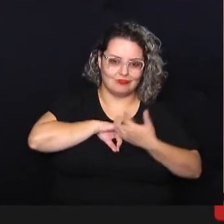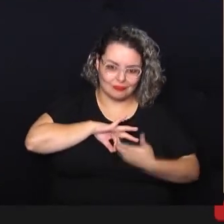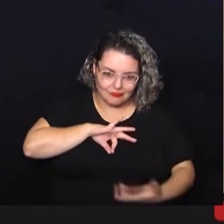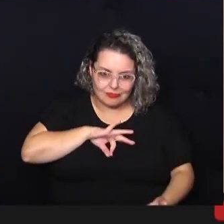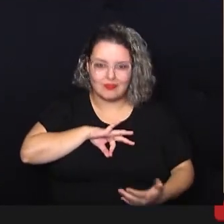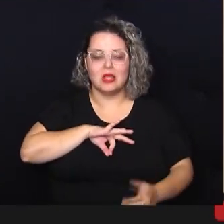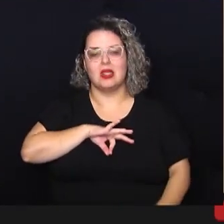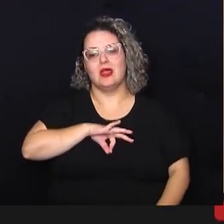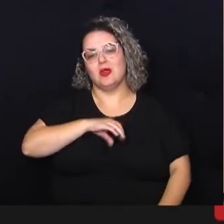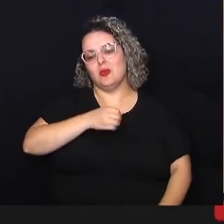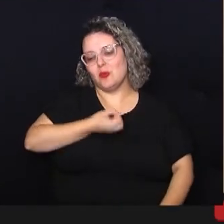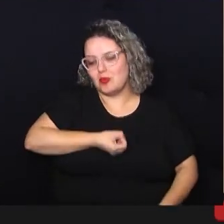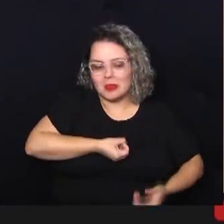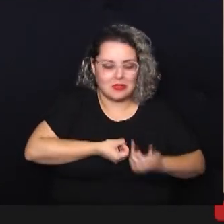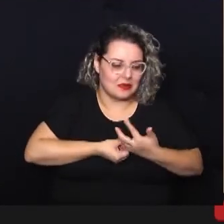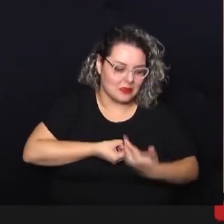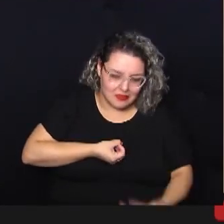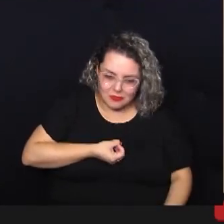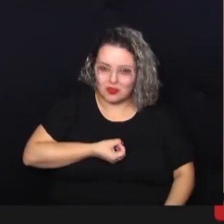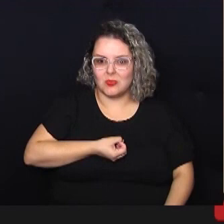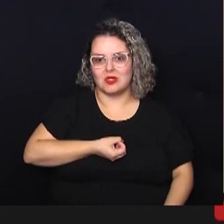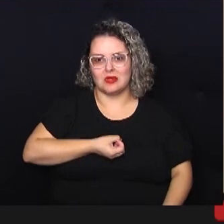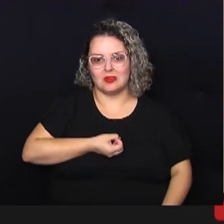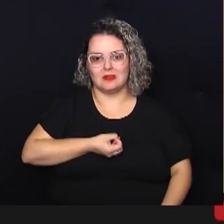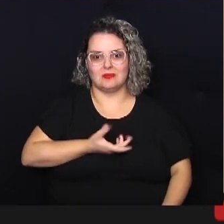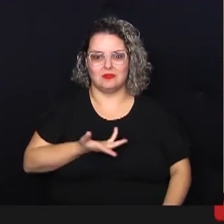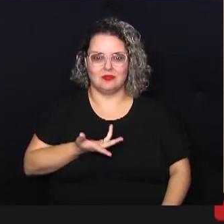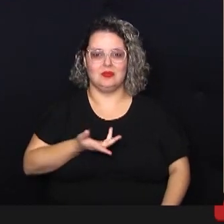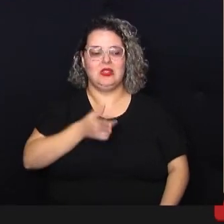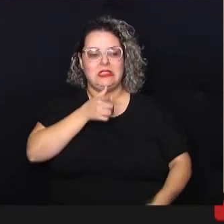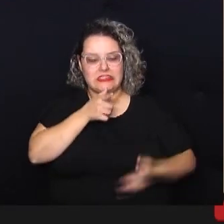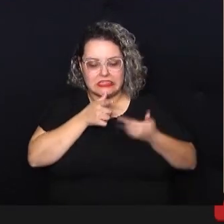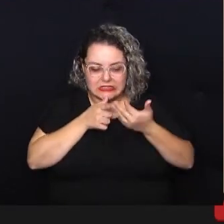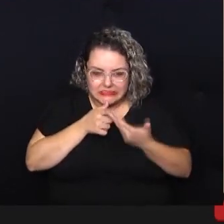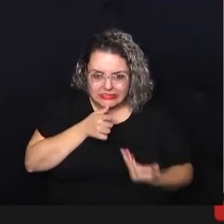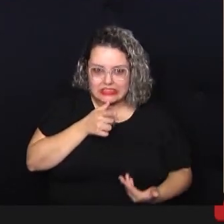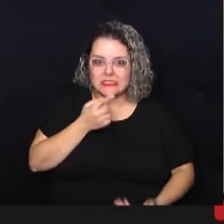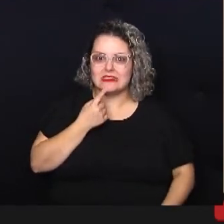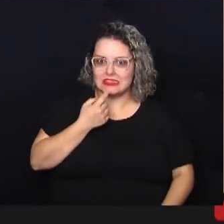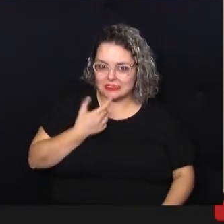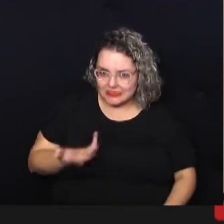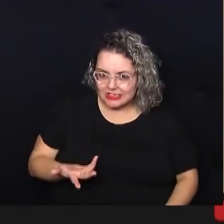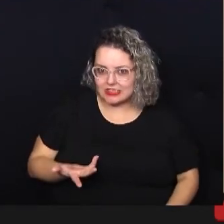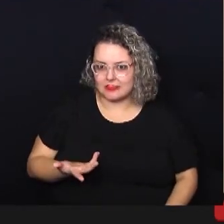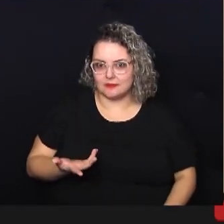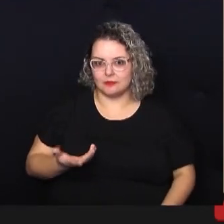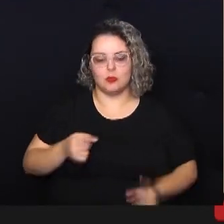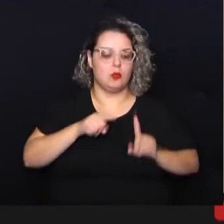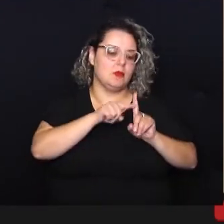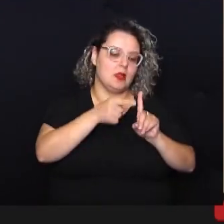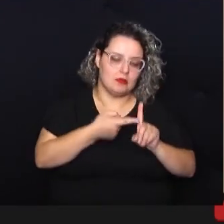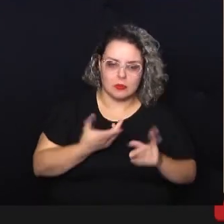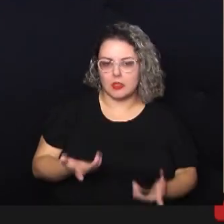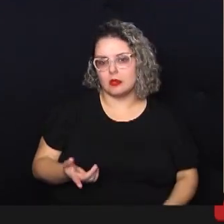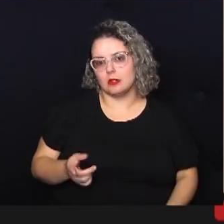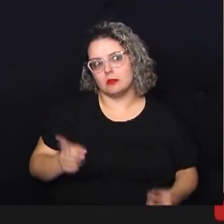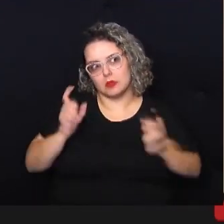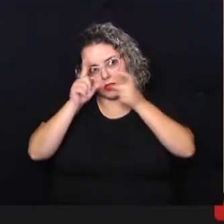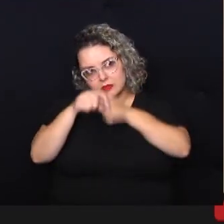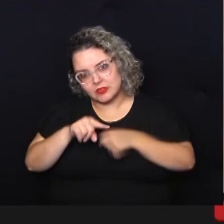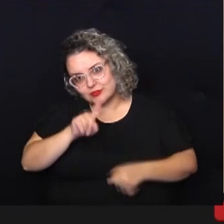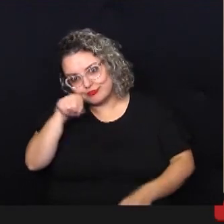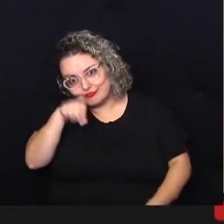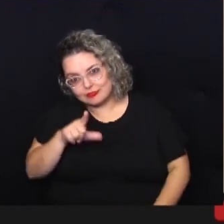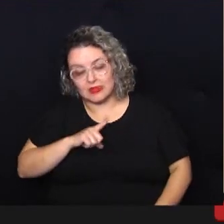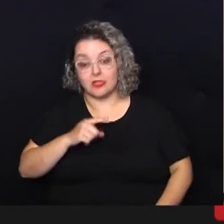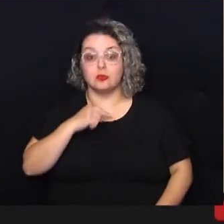na adolescência, né? Coisas mais físicas, que aí realmente fica mais difícil de você questionar. Agora, por